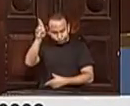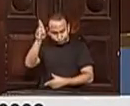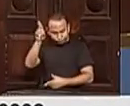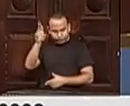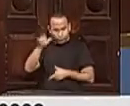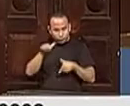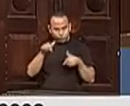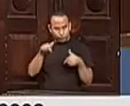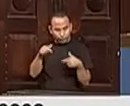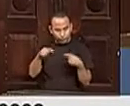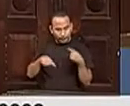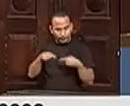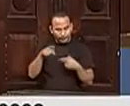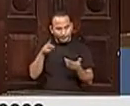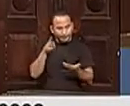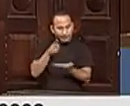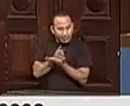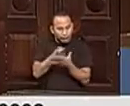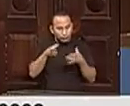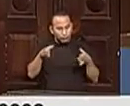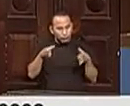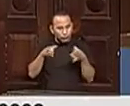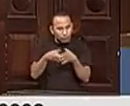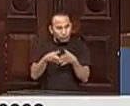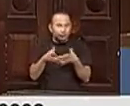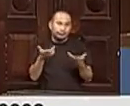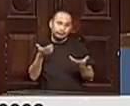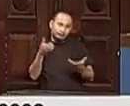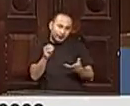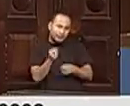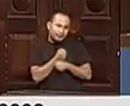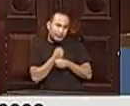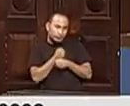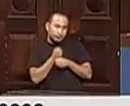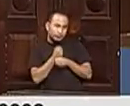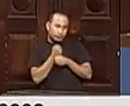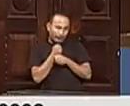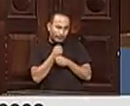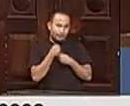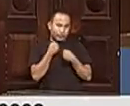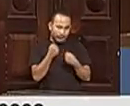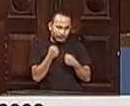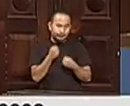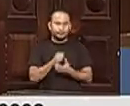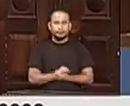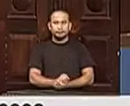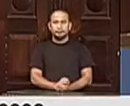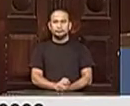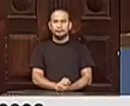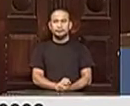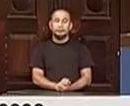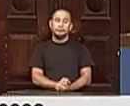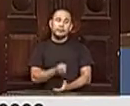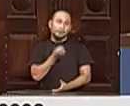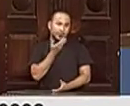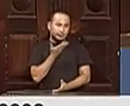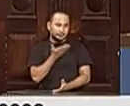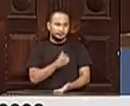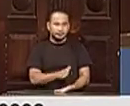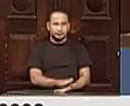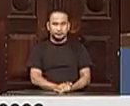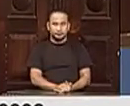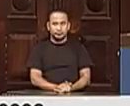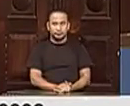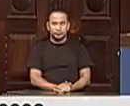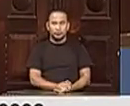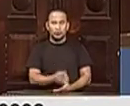política, deste mesmo grupo que está, pelo menos, há 10 anos no poder. Pois bem,